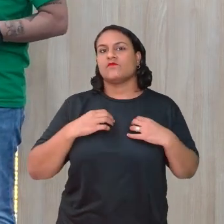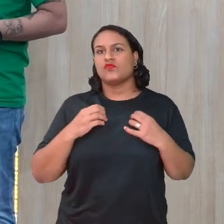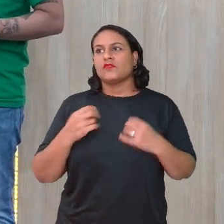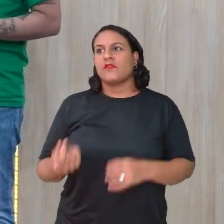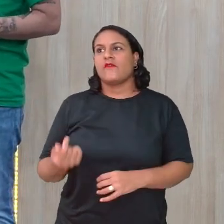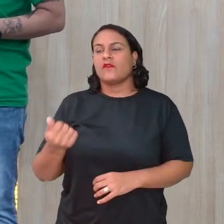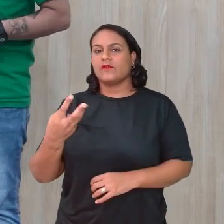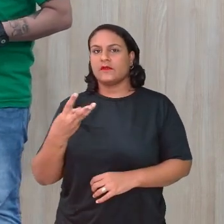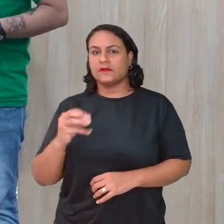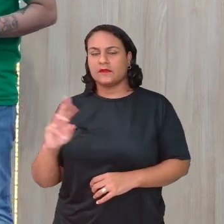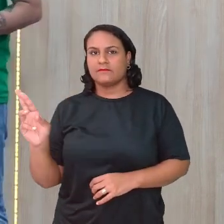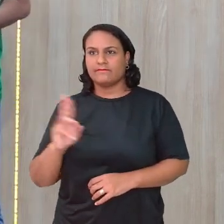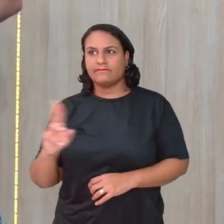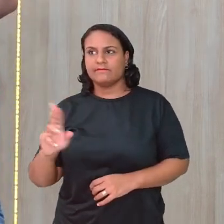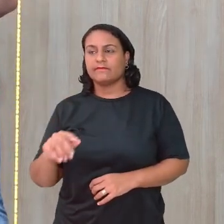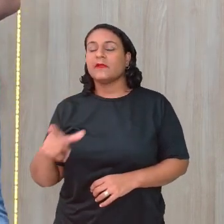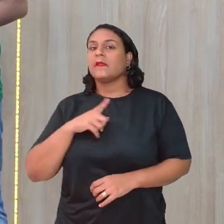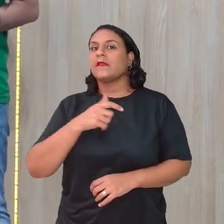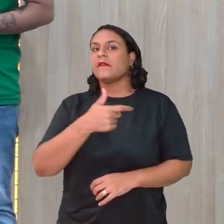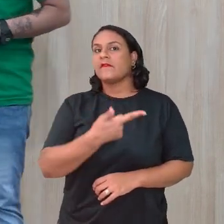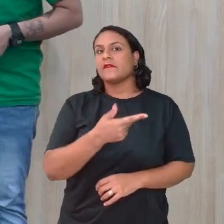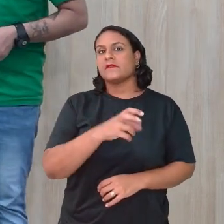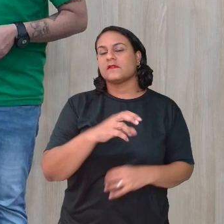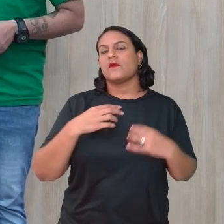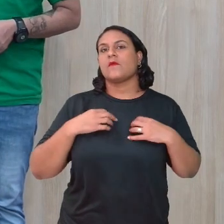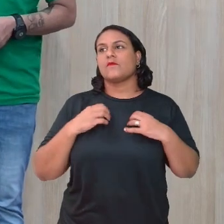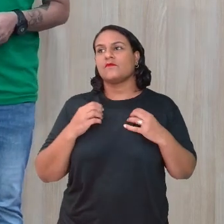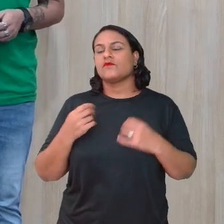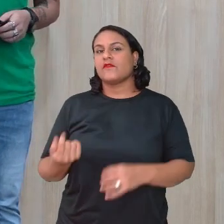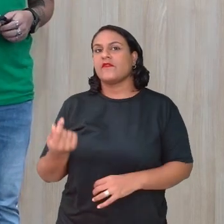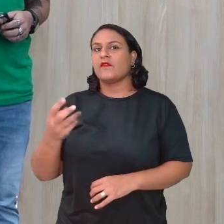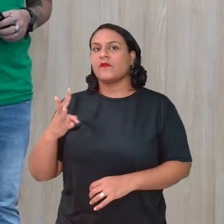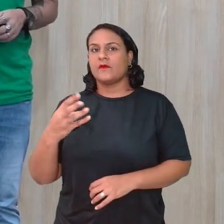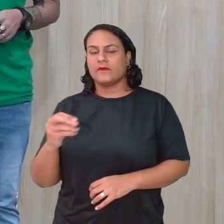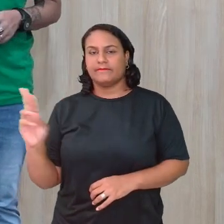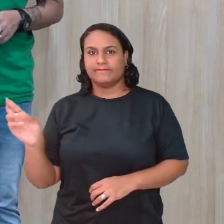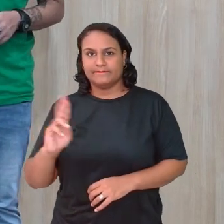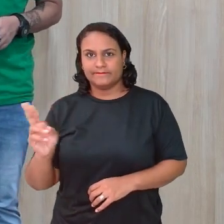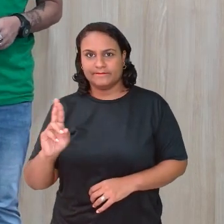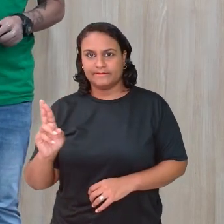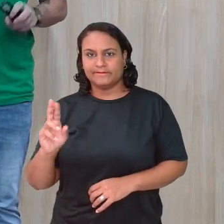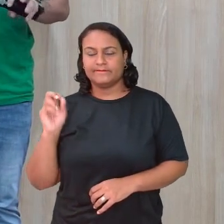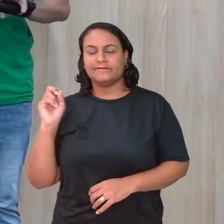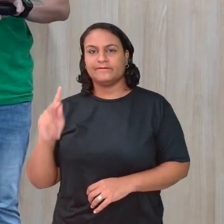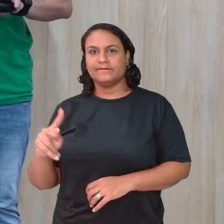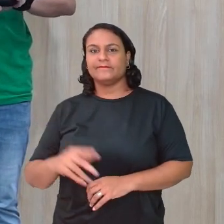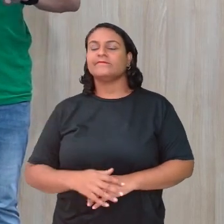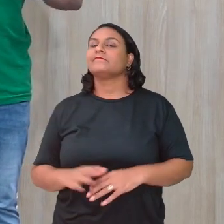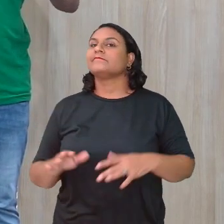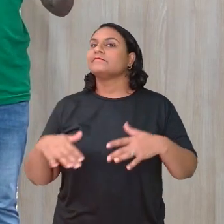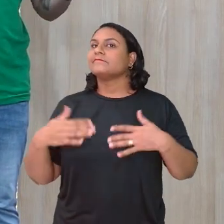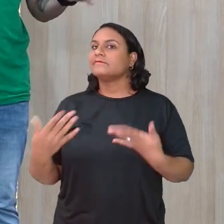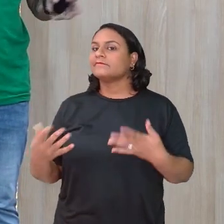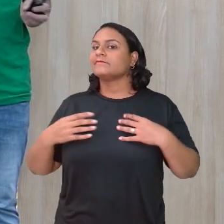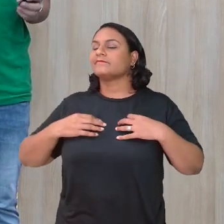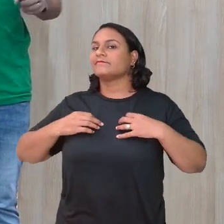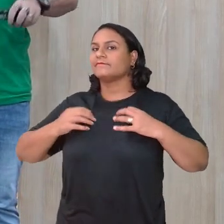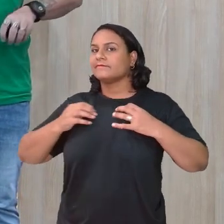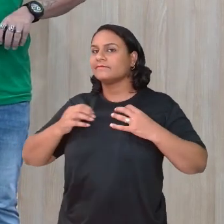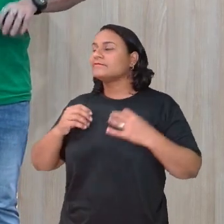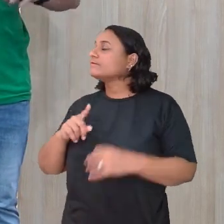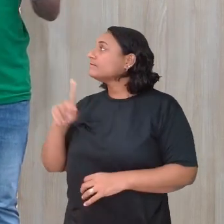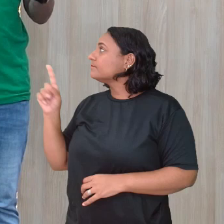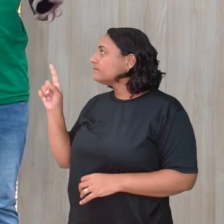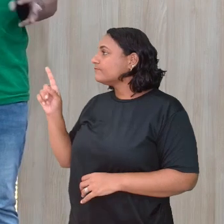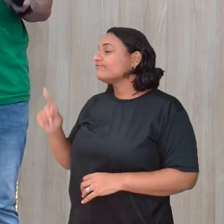custando R$30 e eu tenho 25 blusas custando R$40, tá certo? Então, aquelas blusas ali,